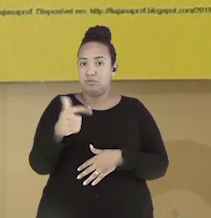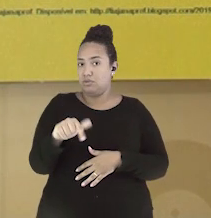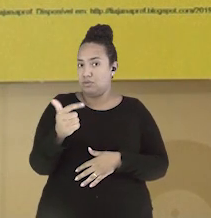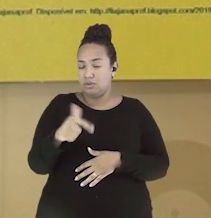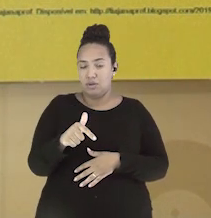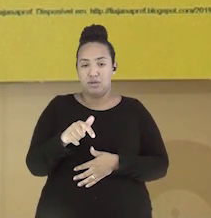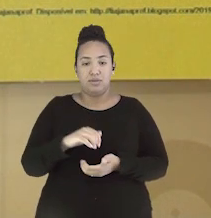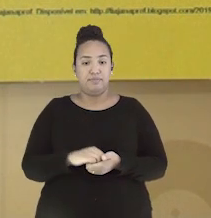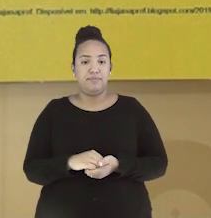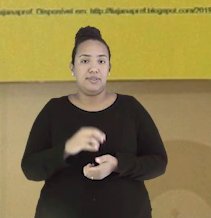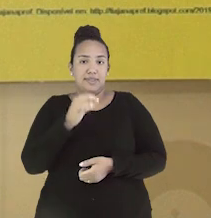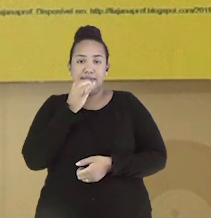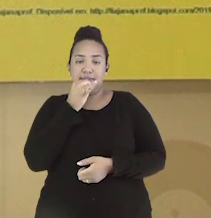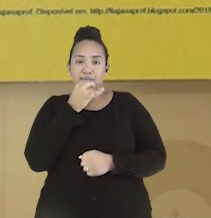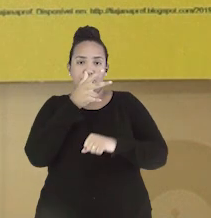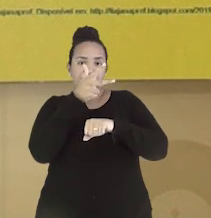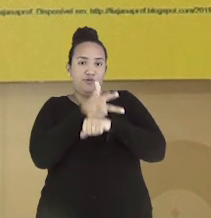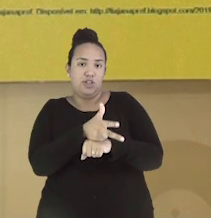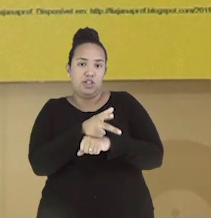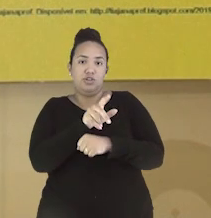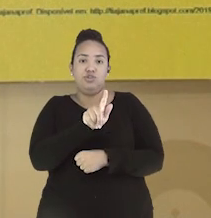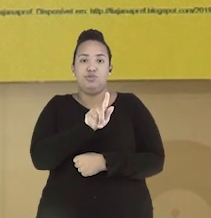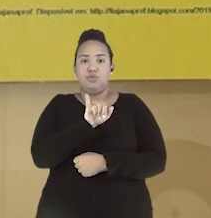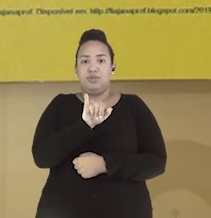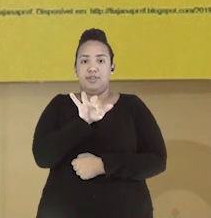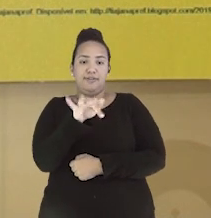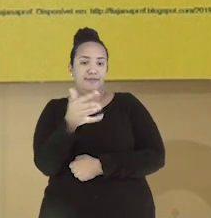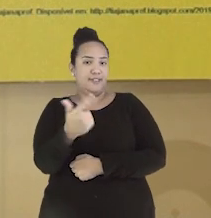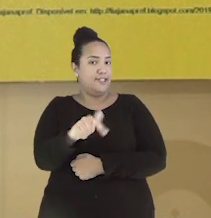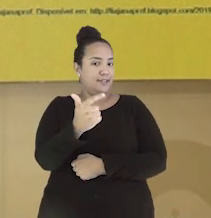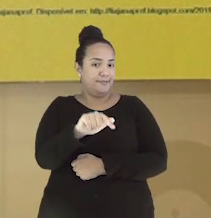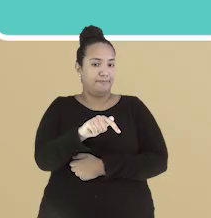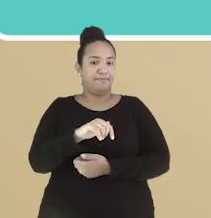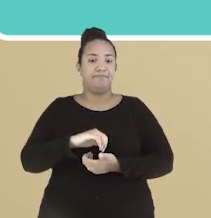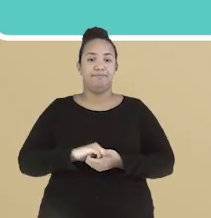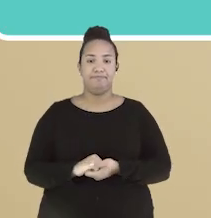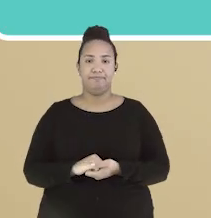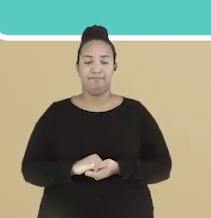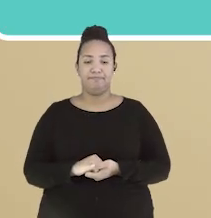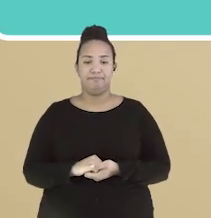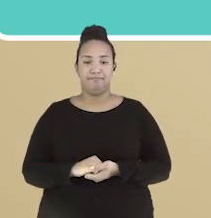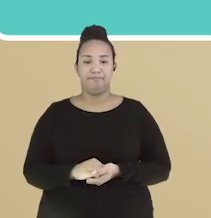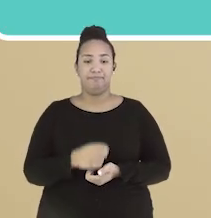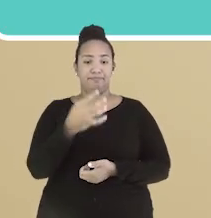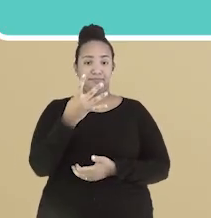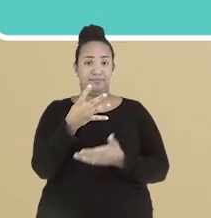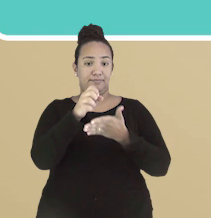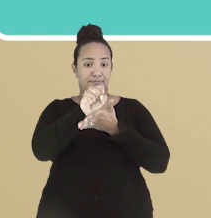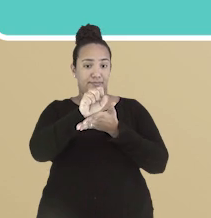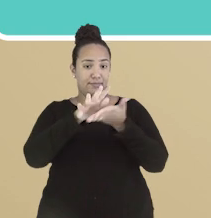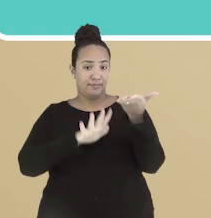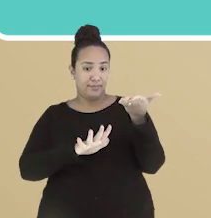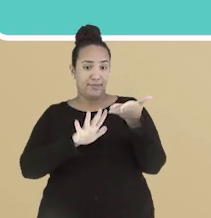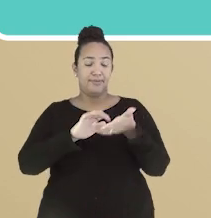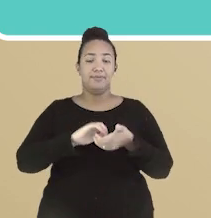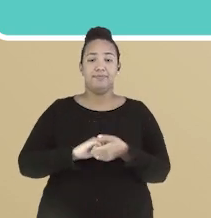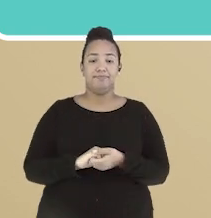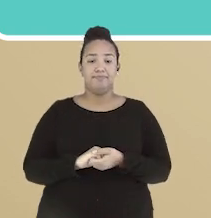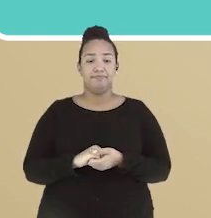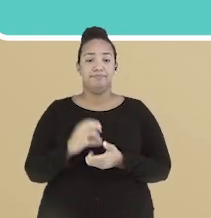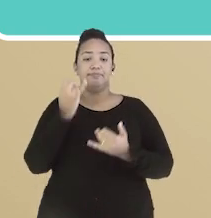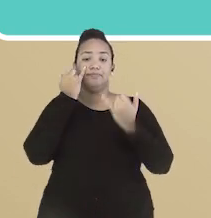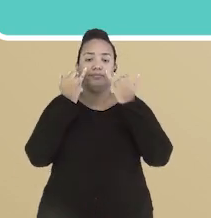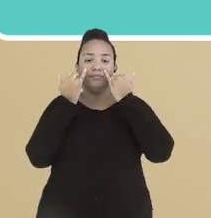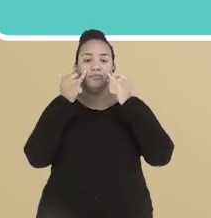animação. Não há, por exemplo, GIF ou vídeos nesse infográfico. Questão 4. Qual